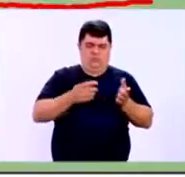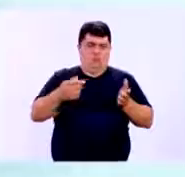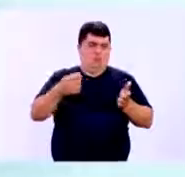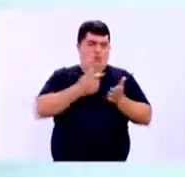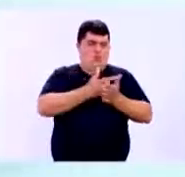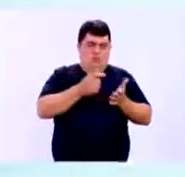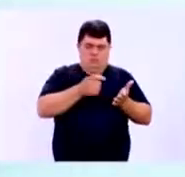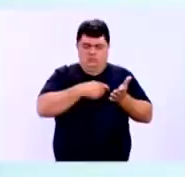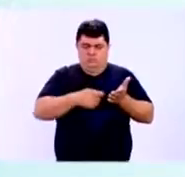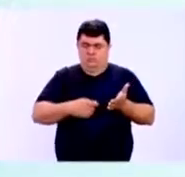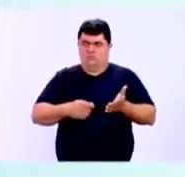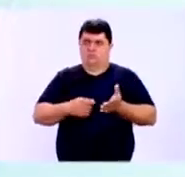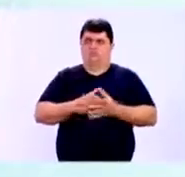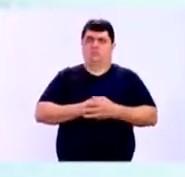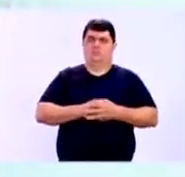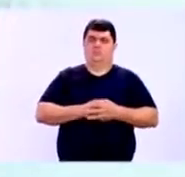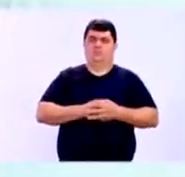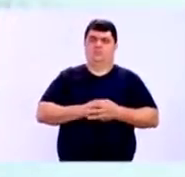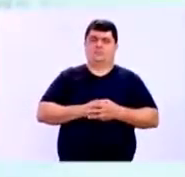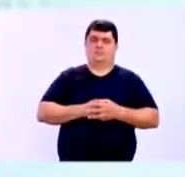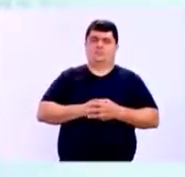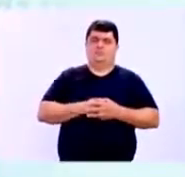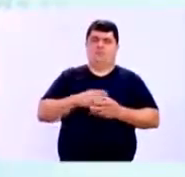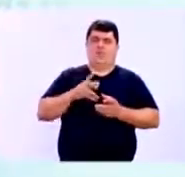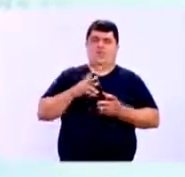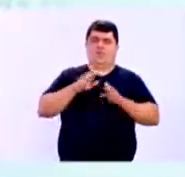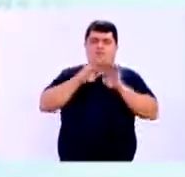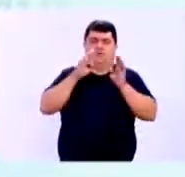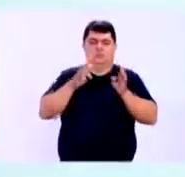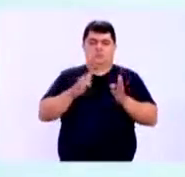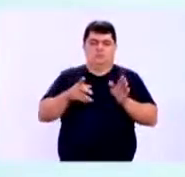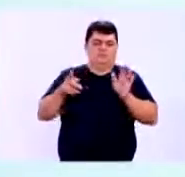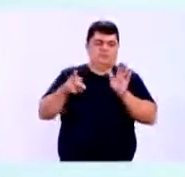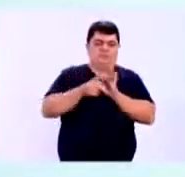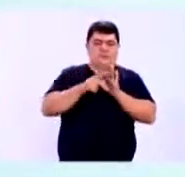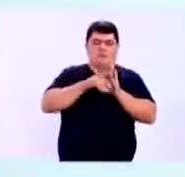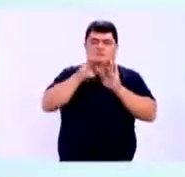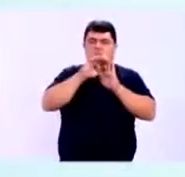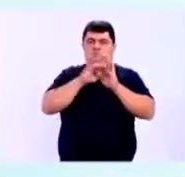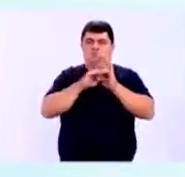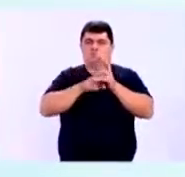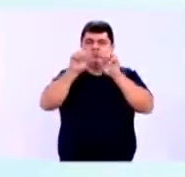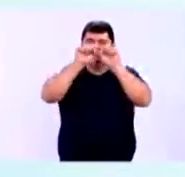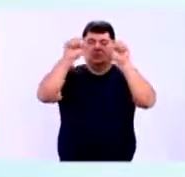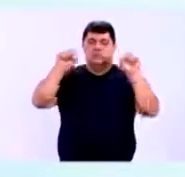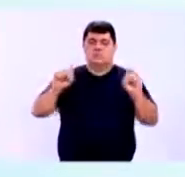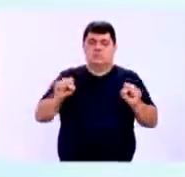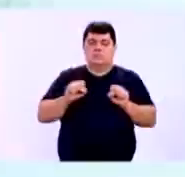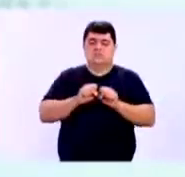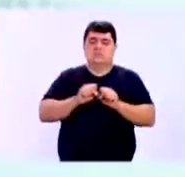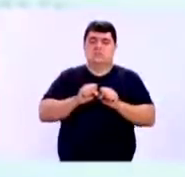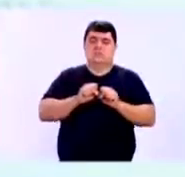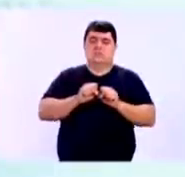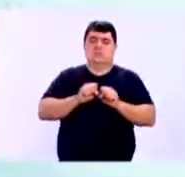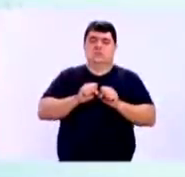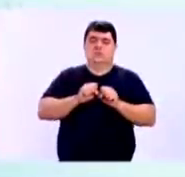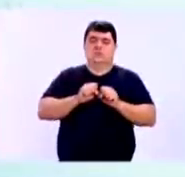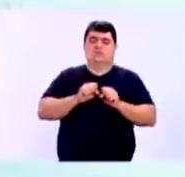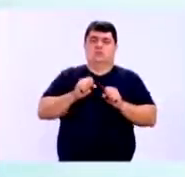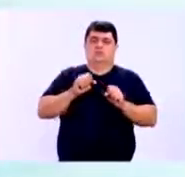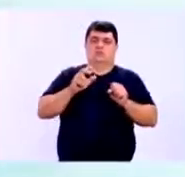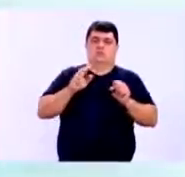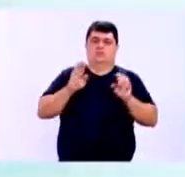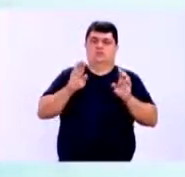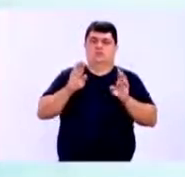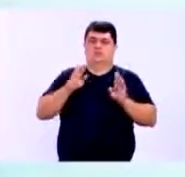Então, inventário permanente. Ele é um processo automatizado, um processo contínuo. É um processo que não se fecha uma loja